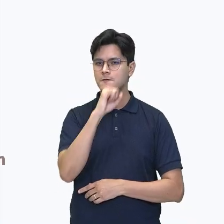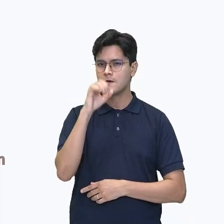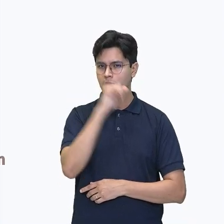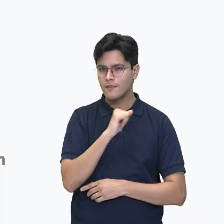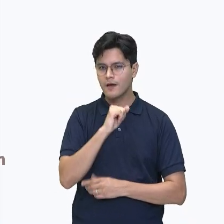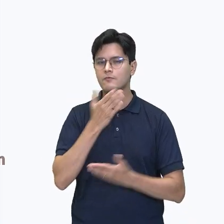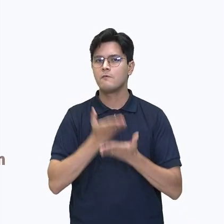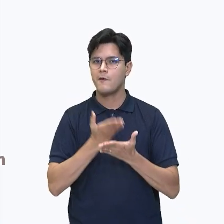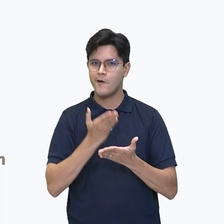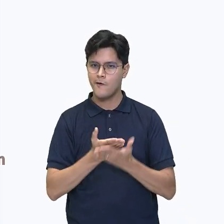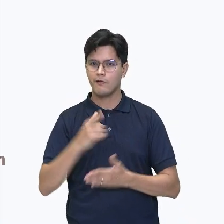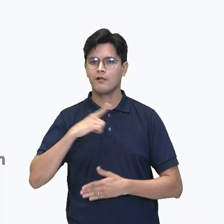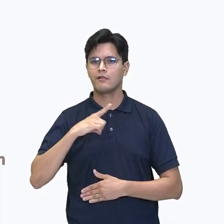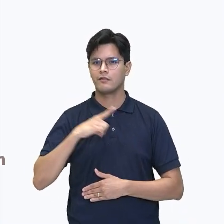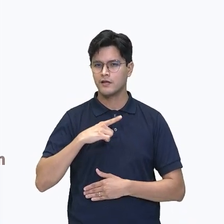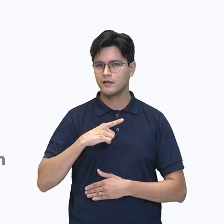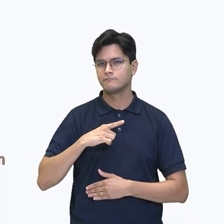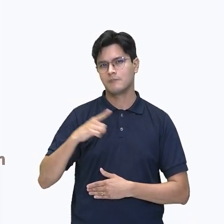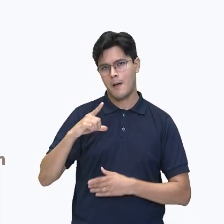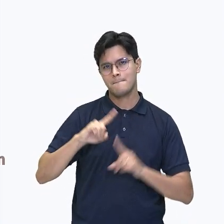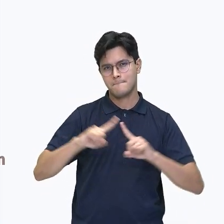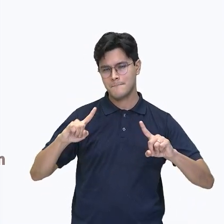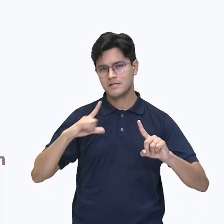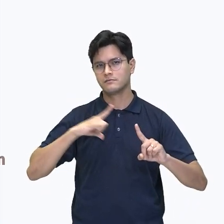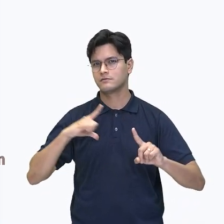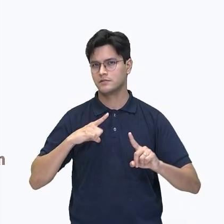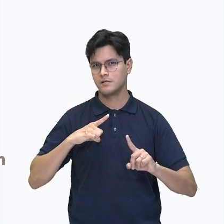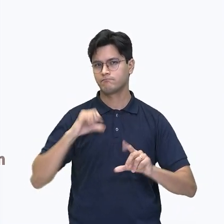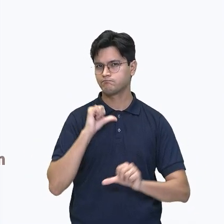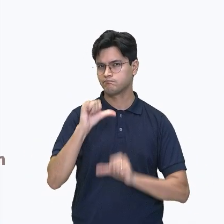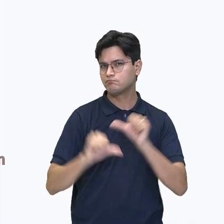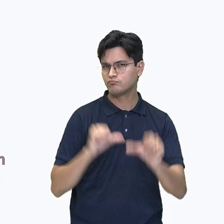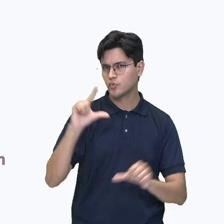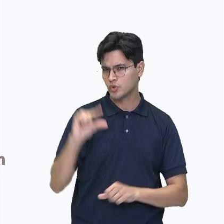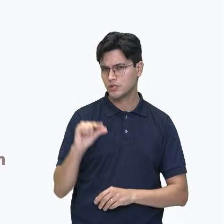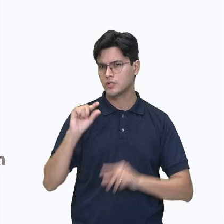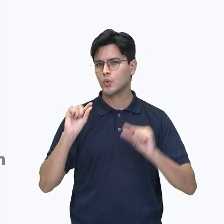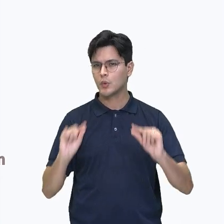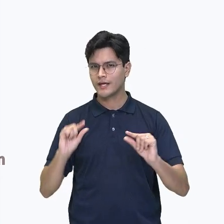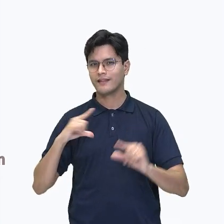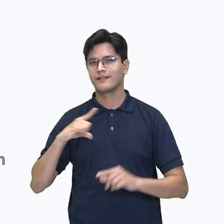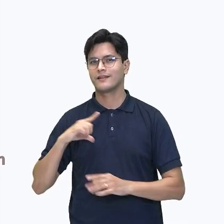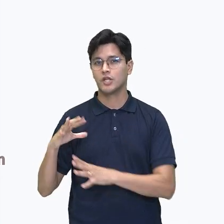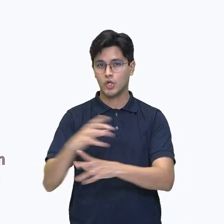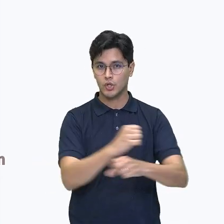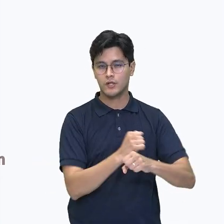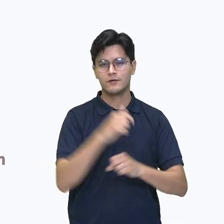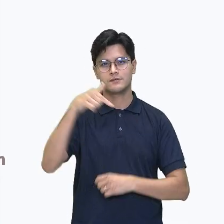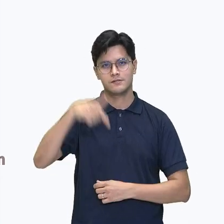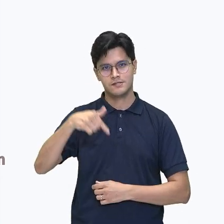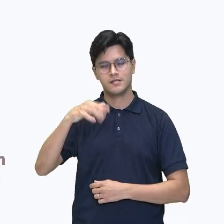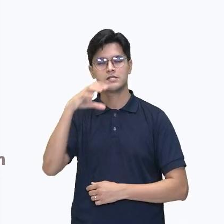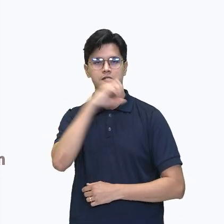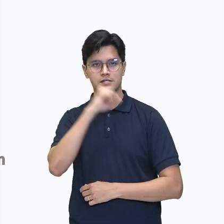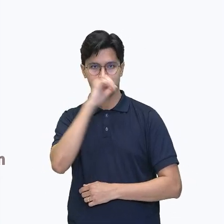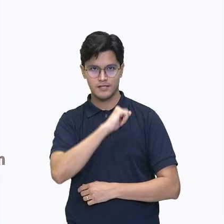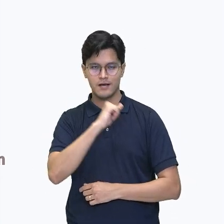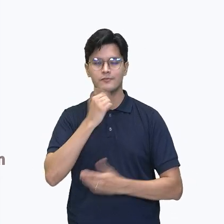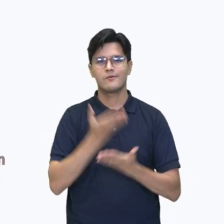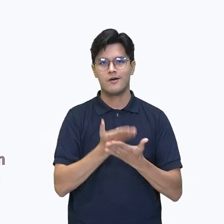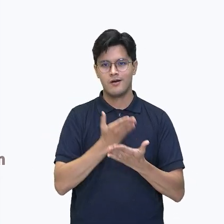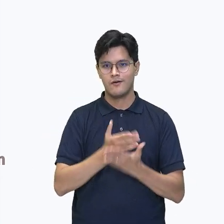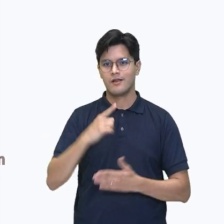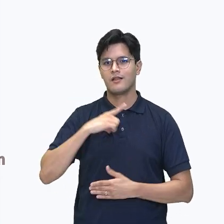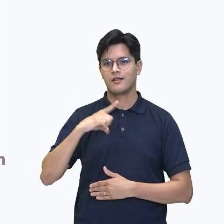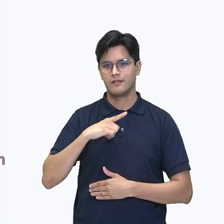pequena mudança, né? Serão 7 sábados letivos apenas, né? E o bom de frisar é que eles estão todos ali no